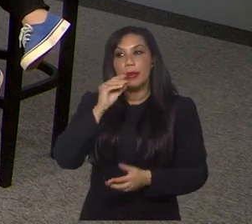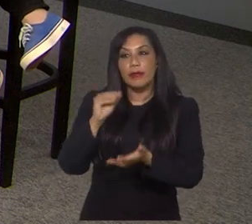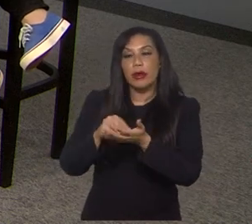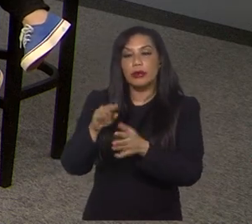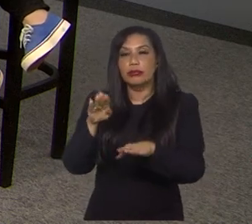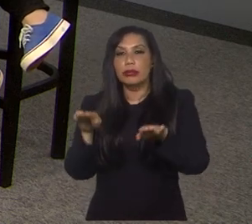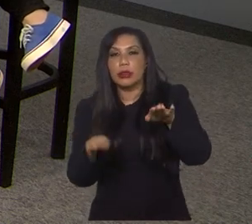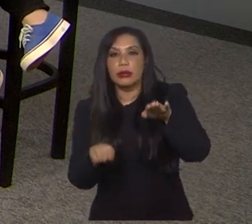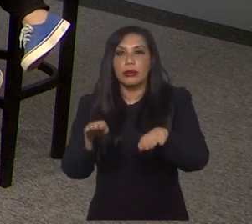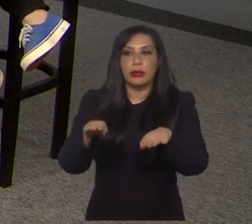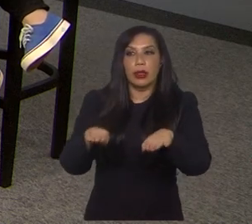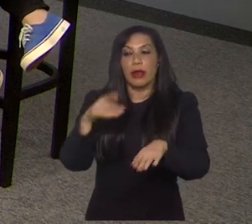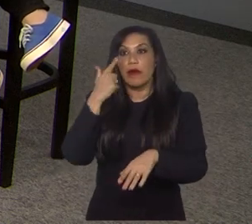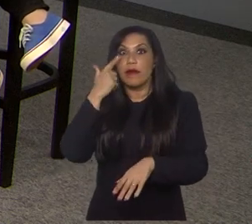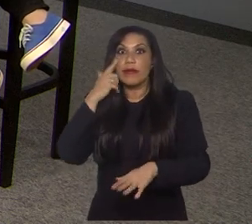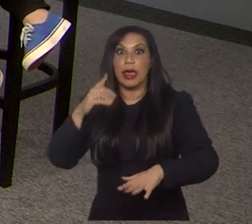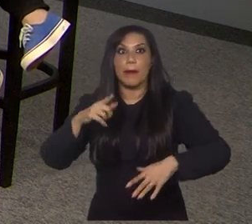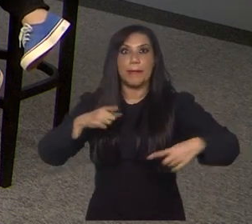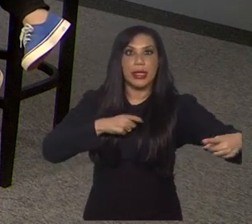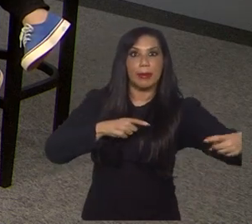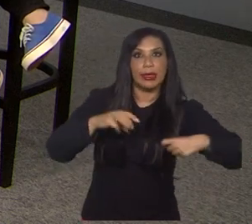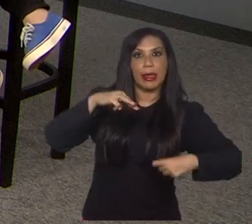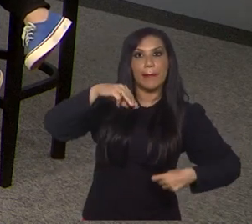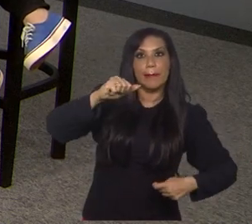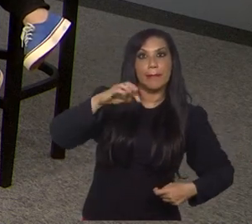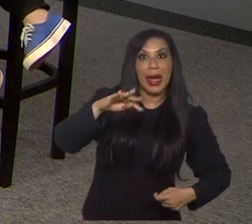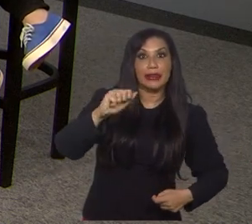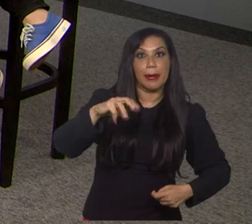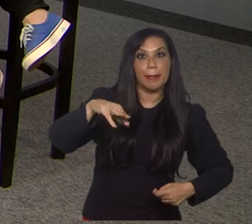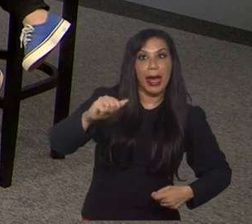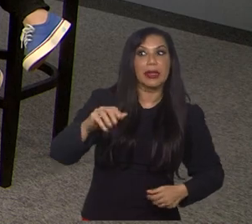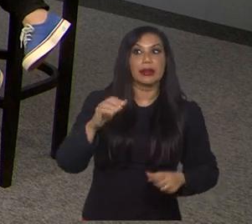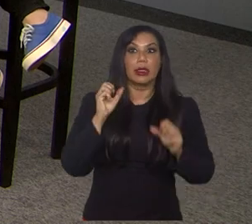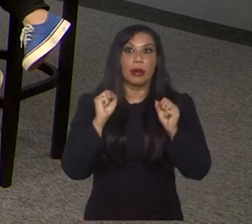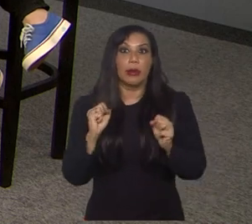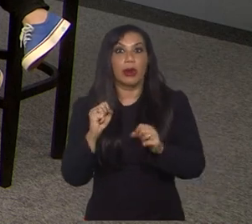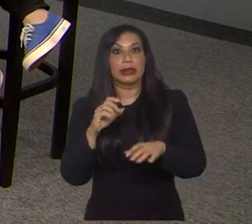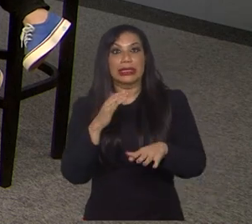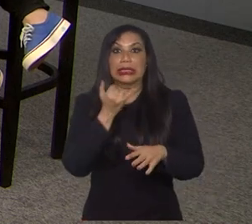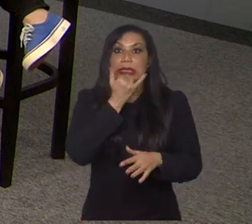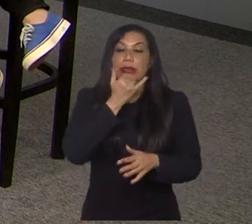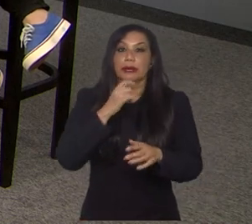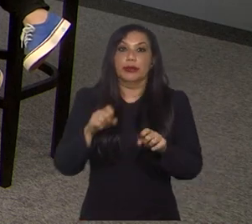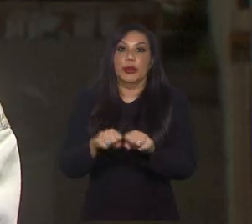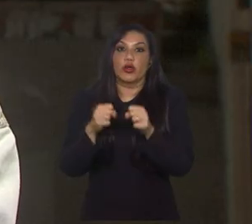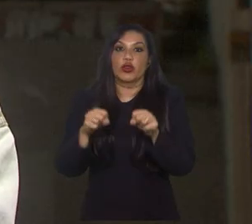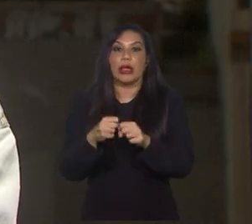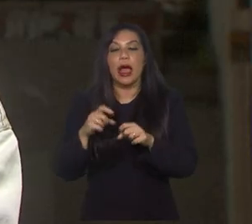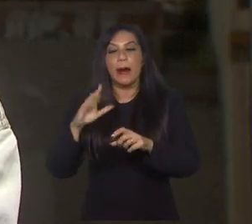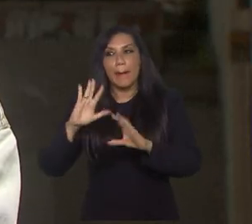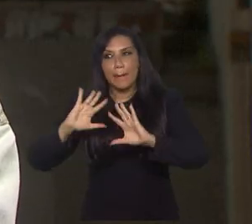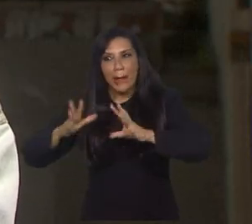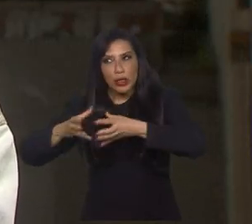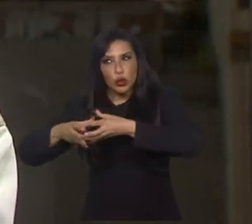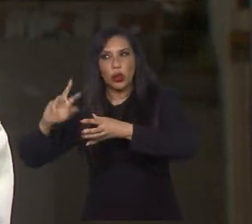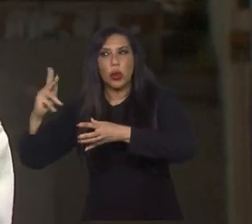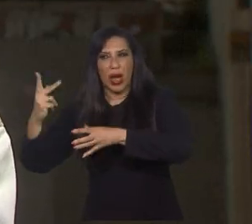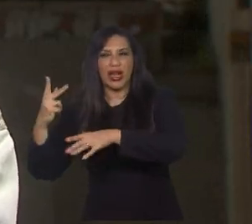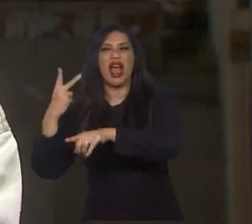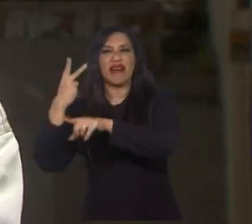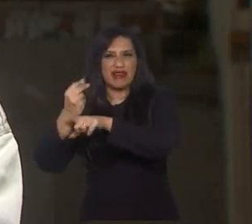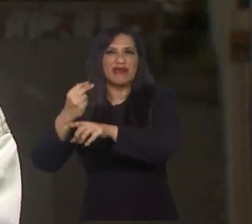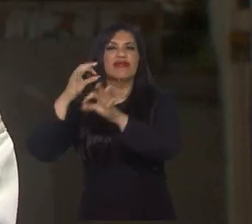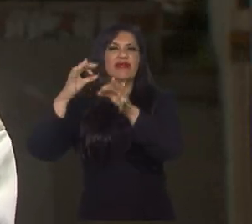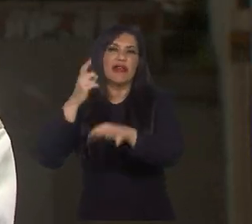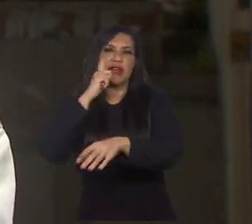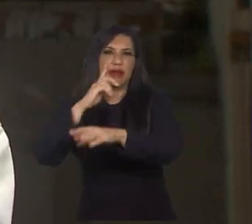desequilibrado. E na hora do vamos ver, na hora, né, que está a Vera, isso pode desequilibrar um pouco. Mas eu espero uma Alemanha vencedora, como sempre